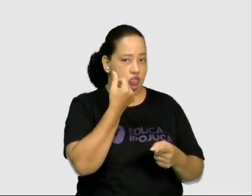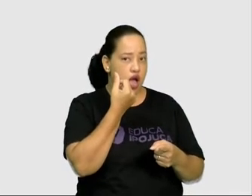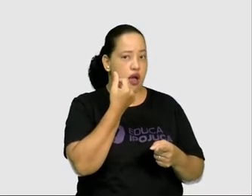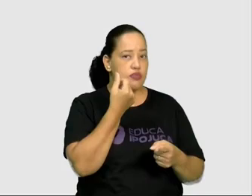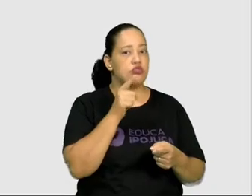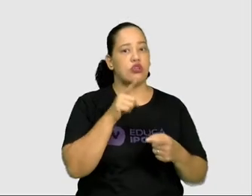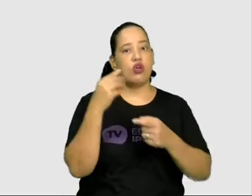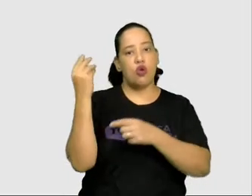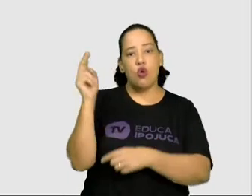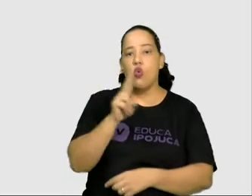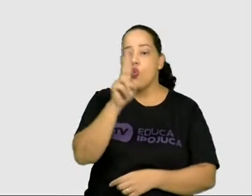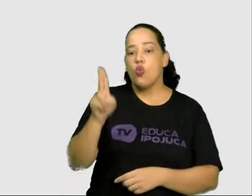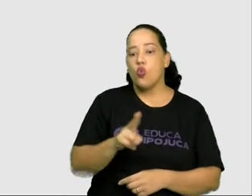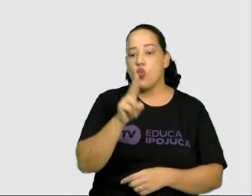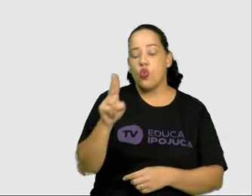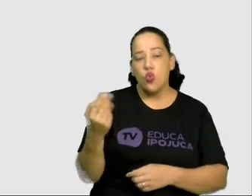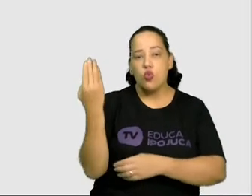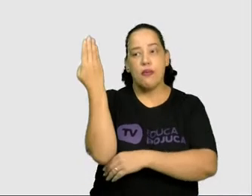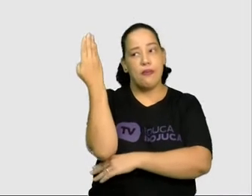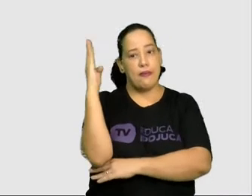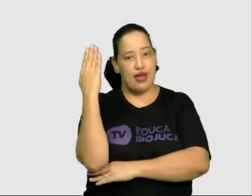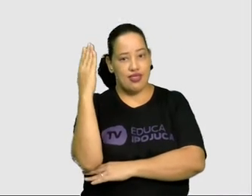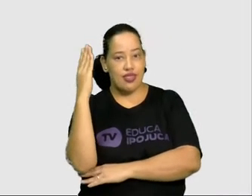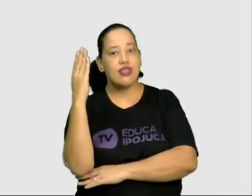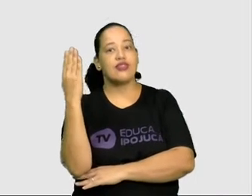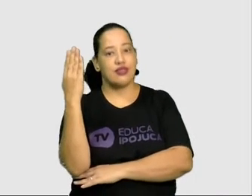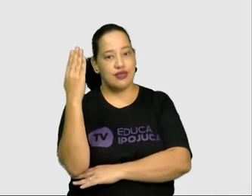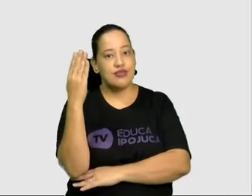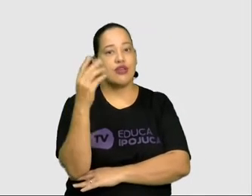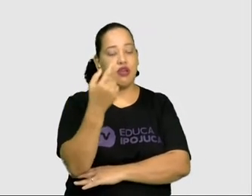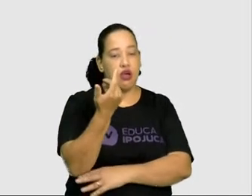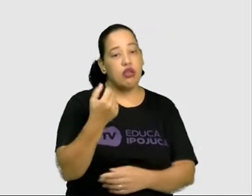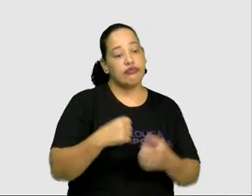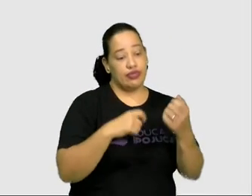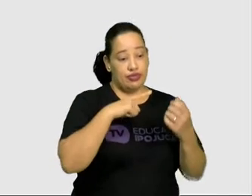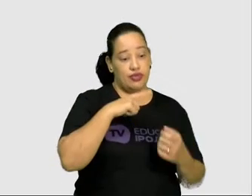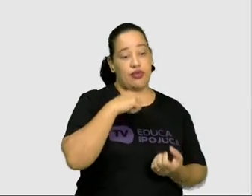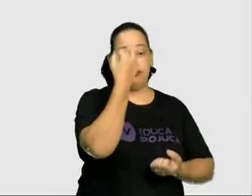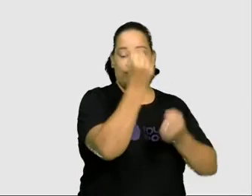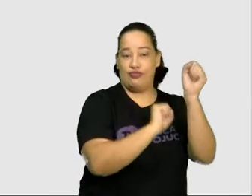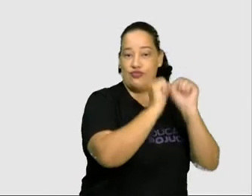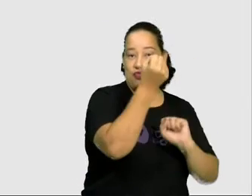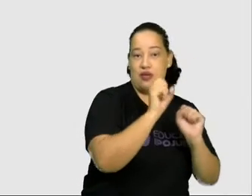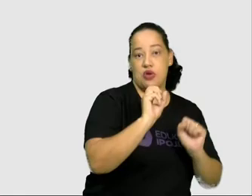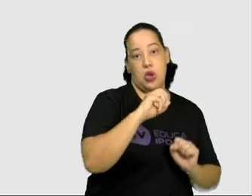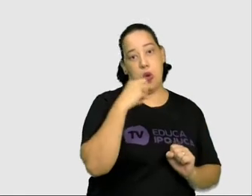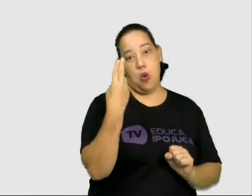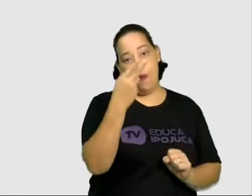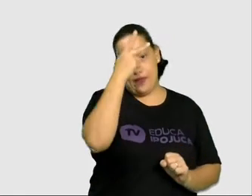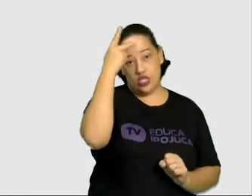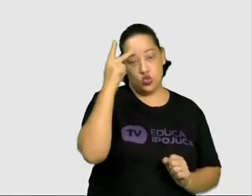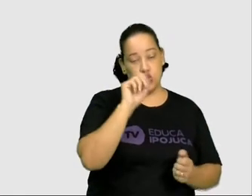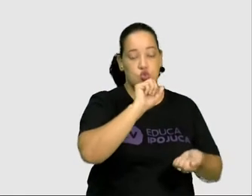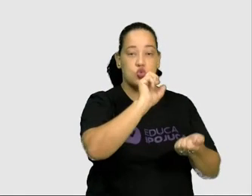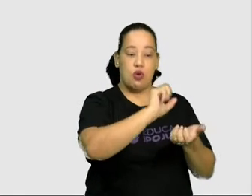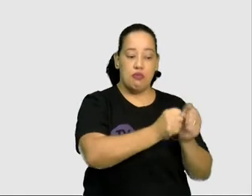por uma técnica industrial ou artesanal para que pudesse atender a uma determinada